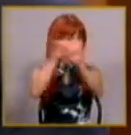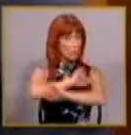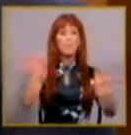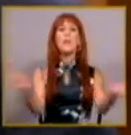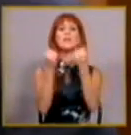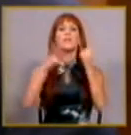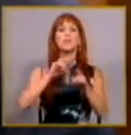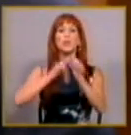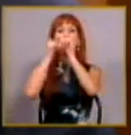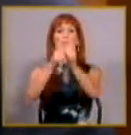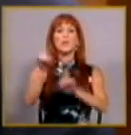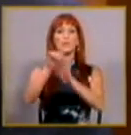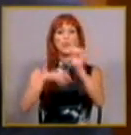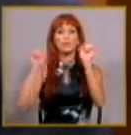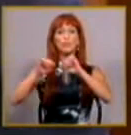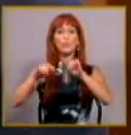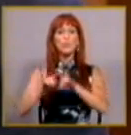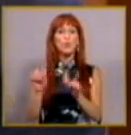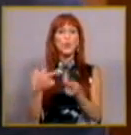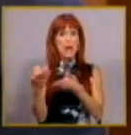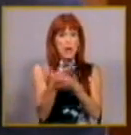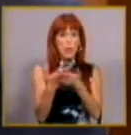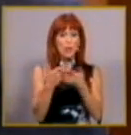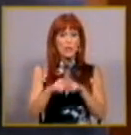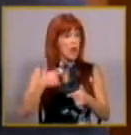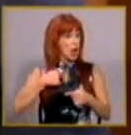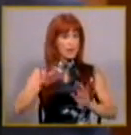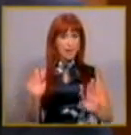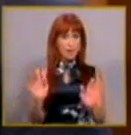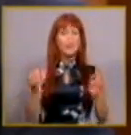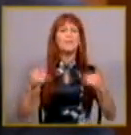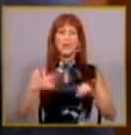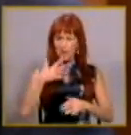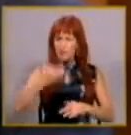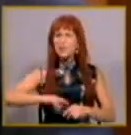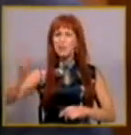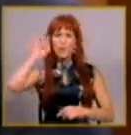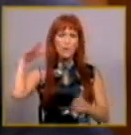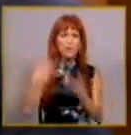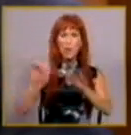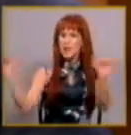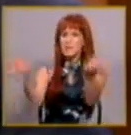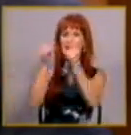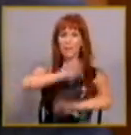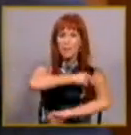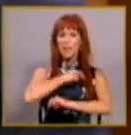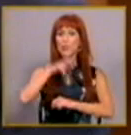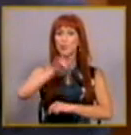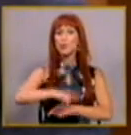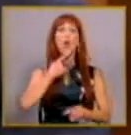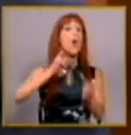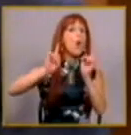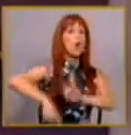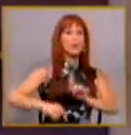país, em cumprir um memorando de entendimento que não foi negociado por nós, mas que é absolutamente fundamental para resgatar a soberania do país, para